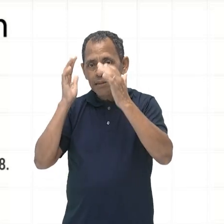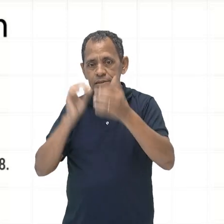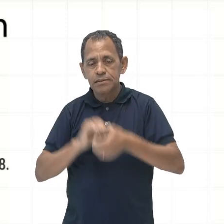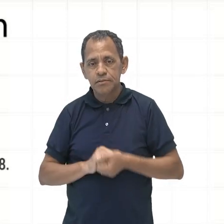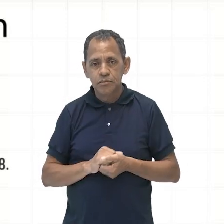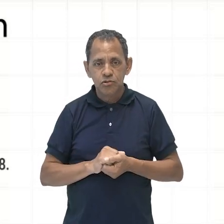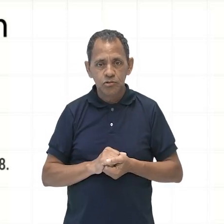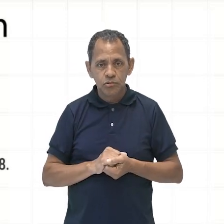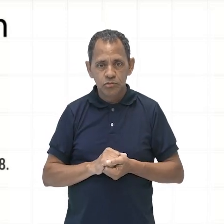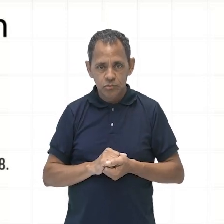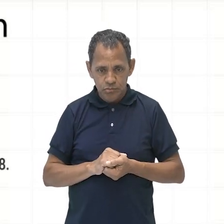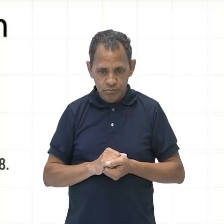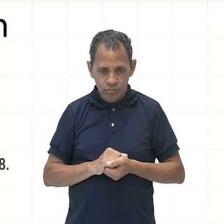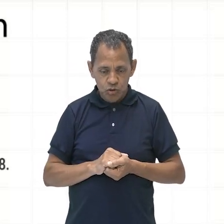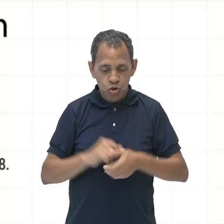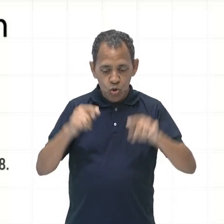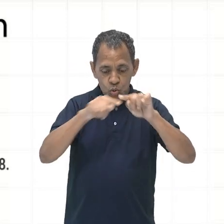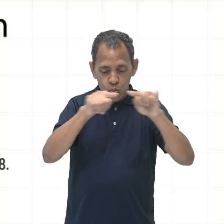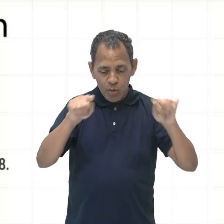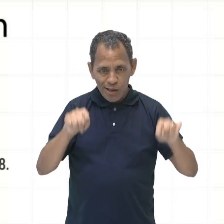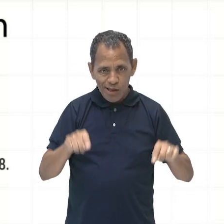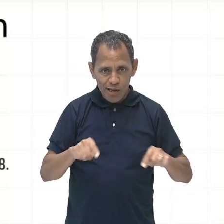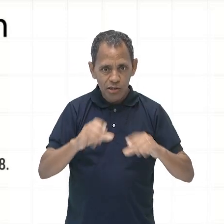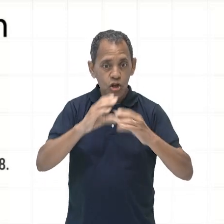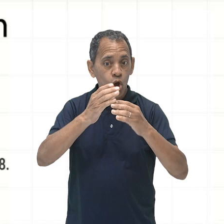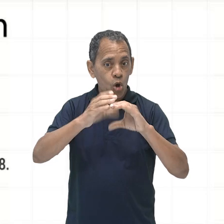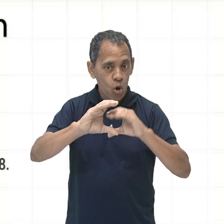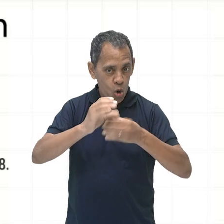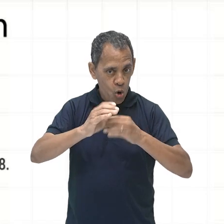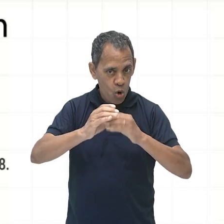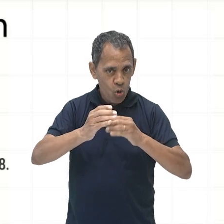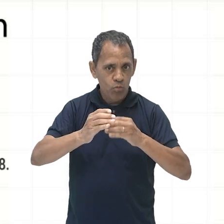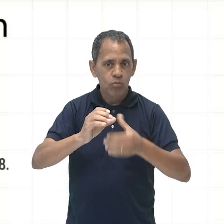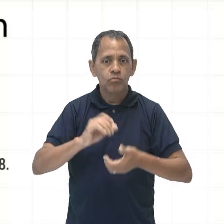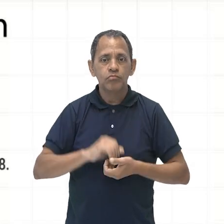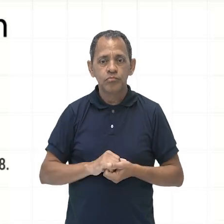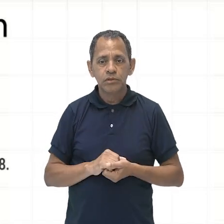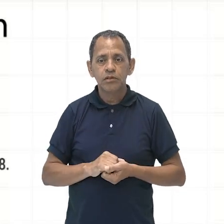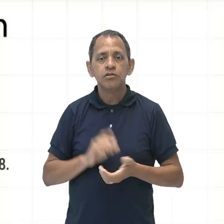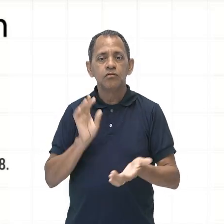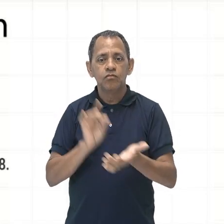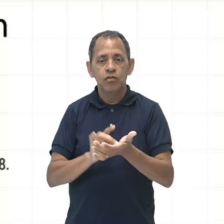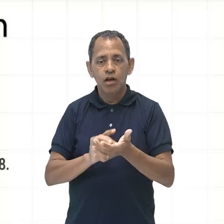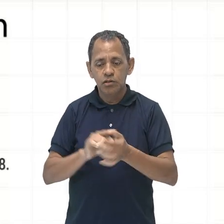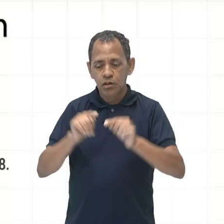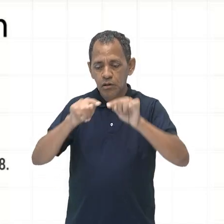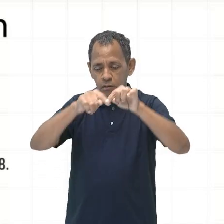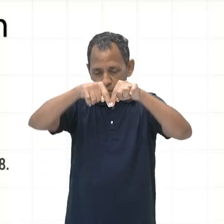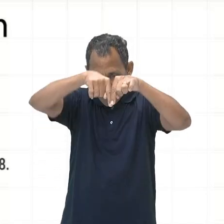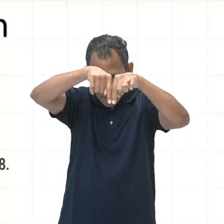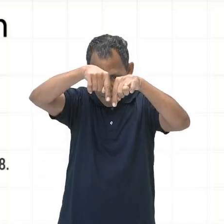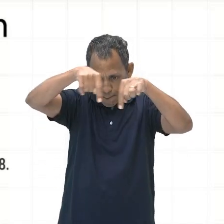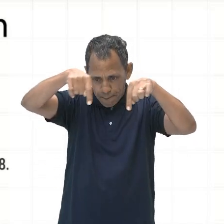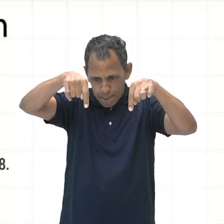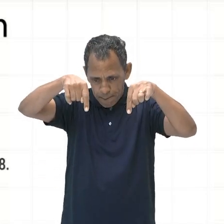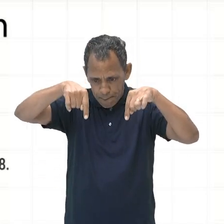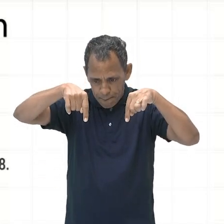cúbica. Nós temos aqui a base, olha só. A base é exatamente um quadrado. Como é que eu sei que é um quadrado essa